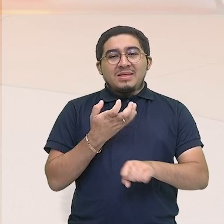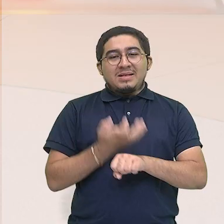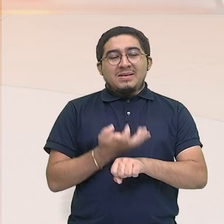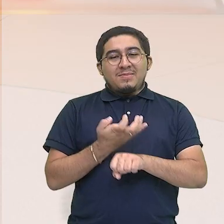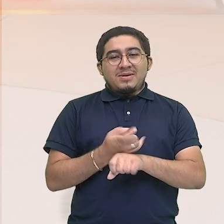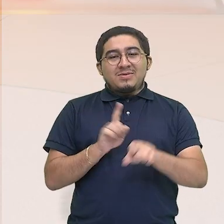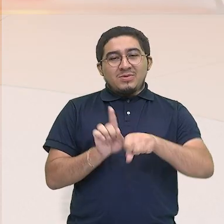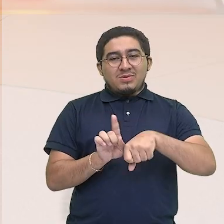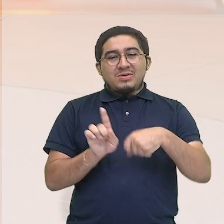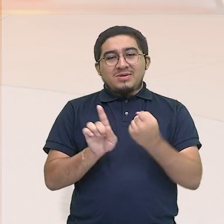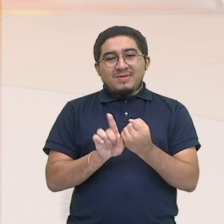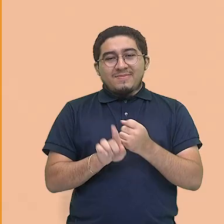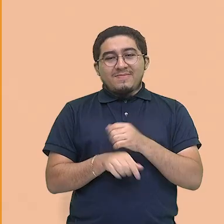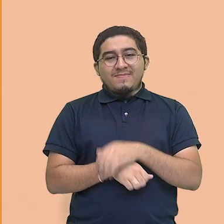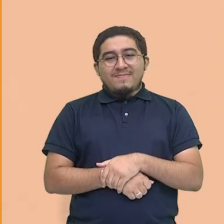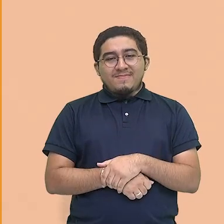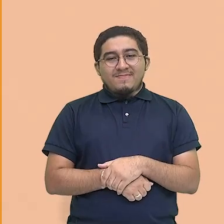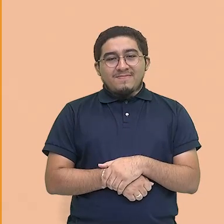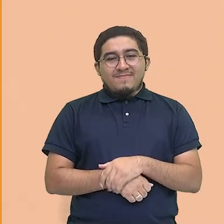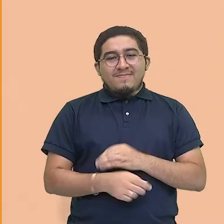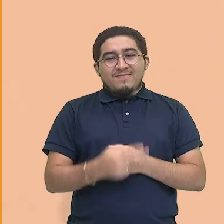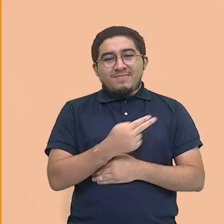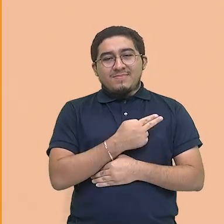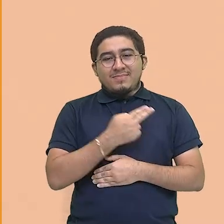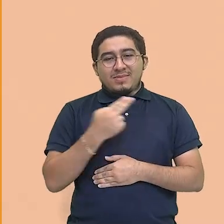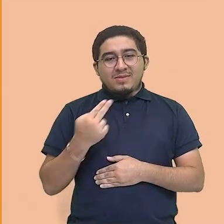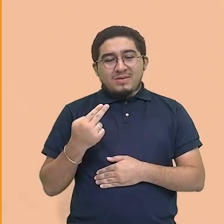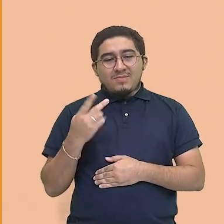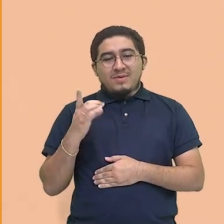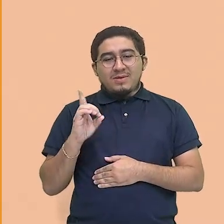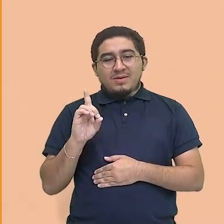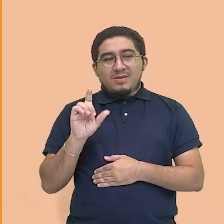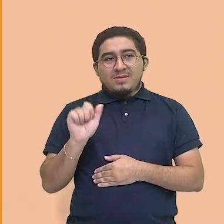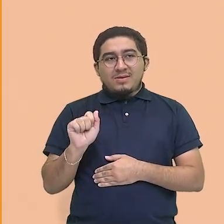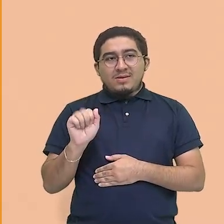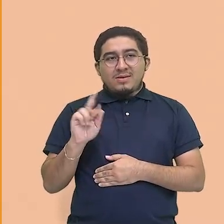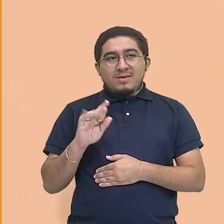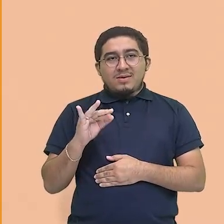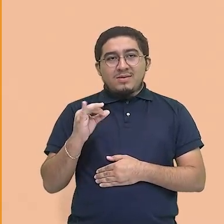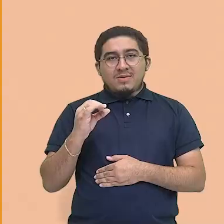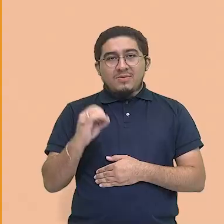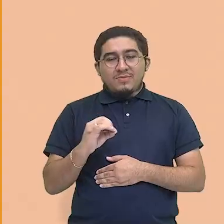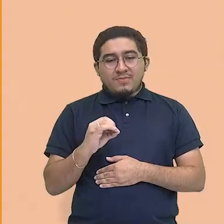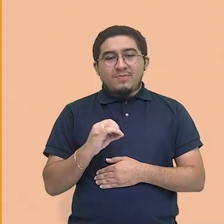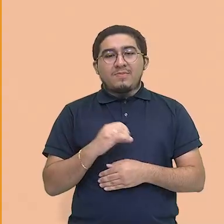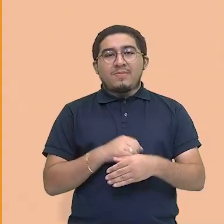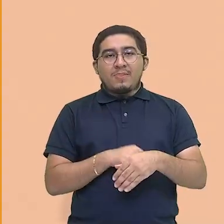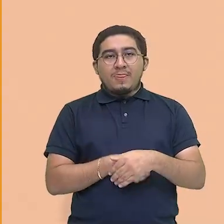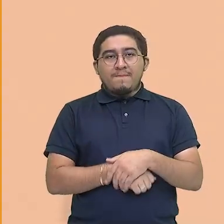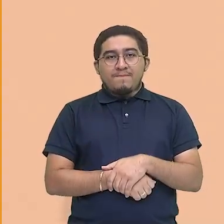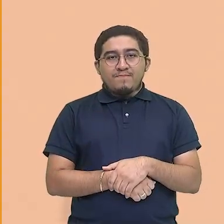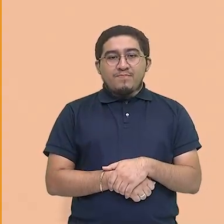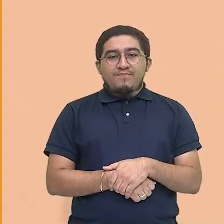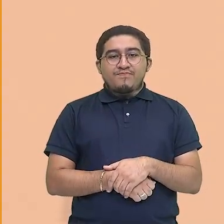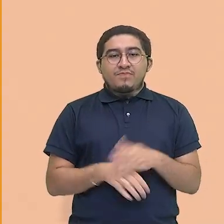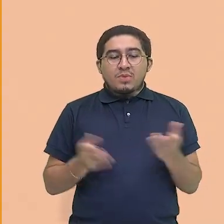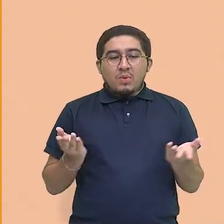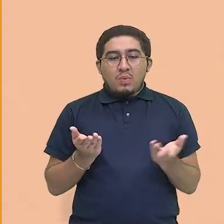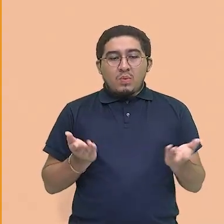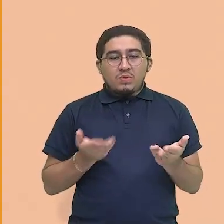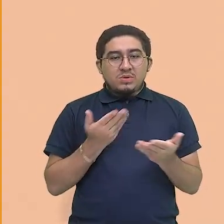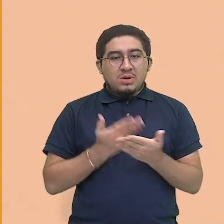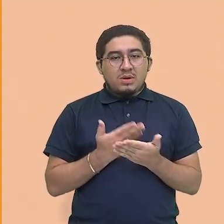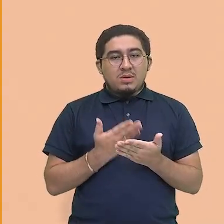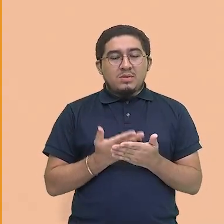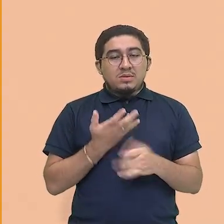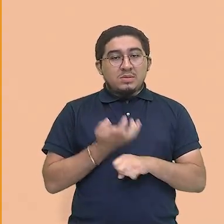curricular Sociologia. Eu sou o professor Dário Pinheiro e vou estar com vocês nesta aula